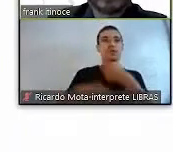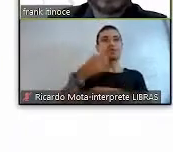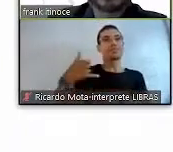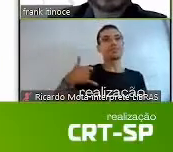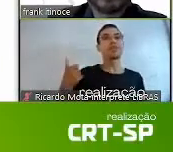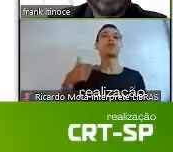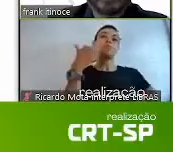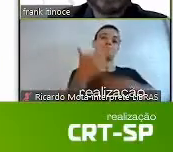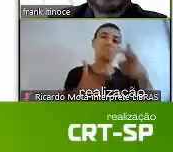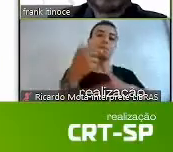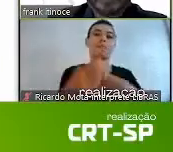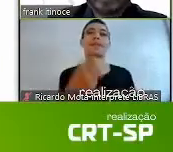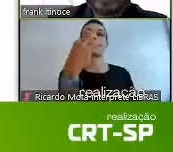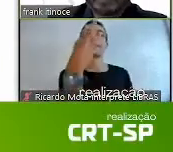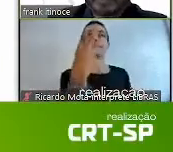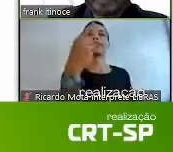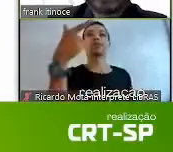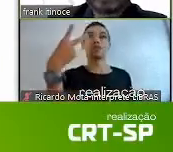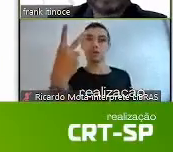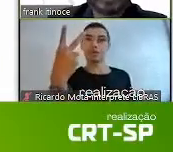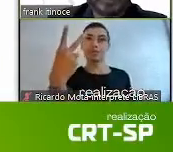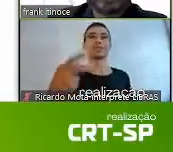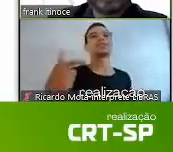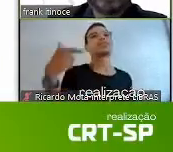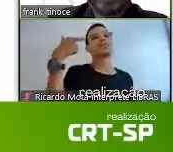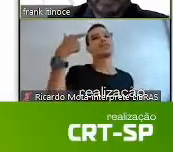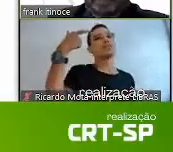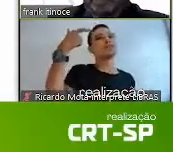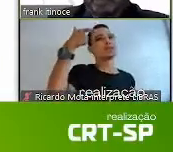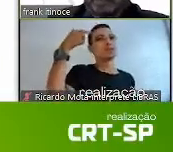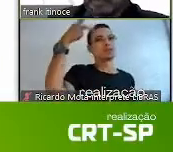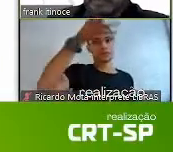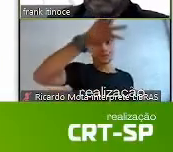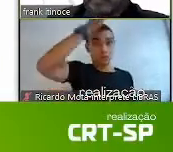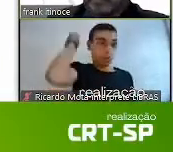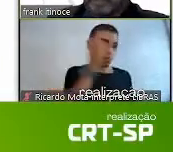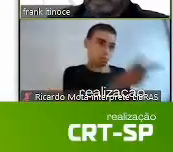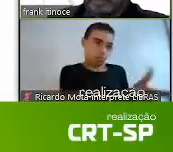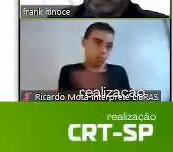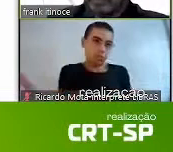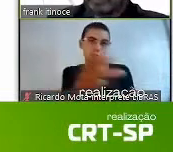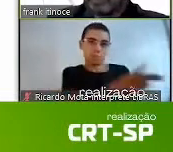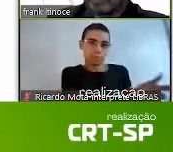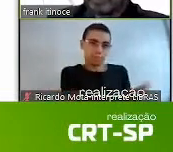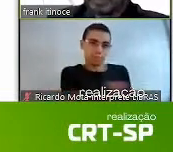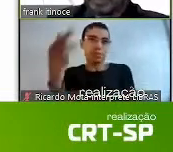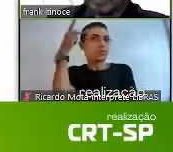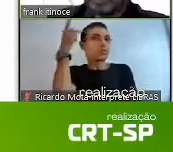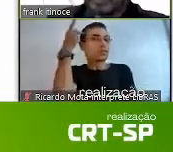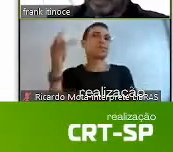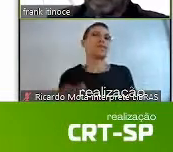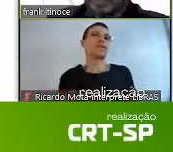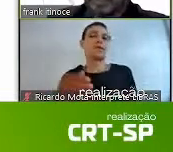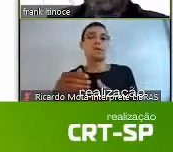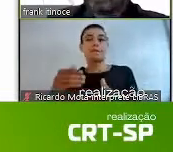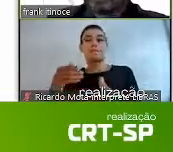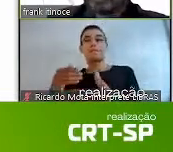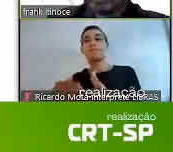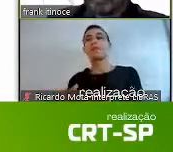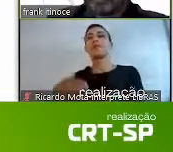Corpo de Bombeiros de São Paulo. Então, eu entrei como soldado e fui até o último posto aqui da